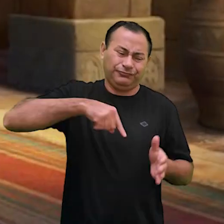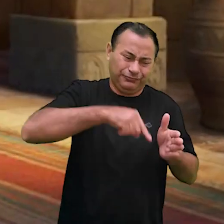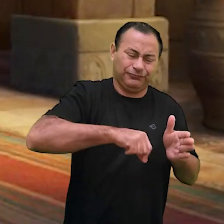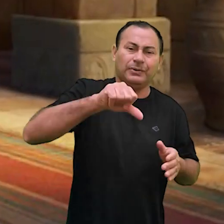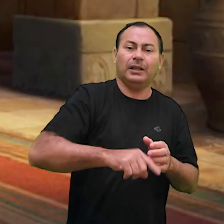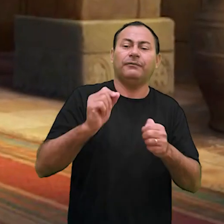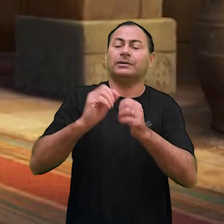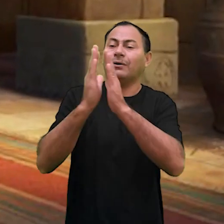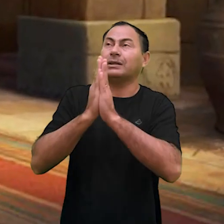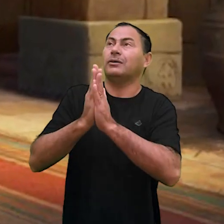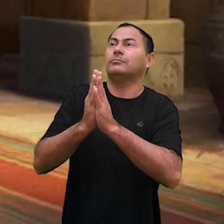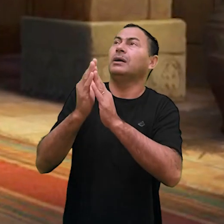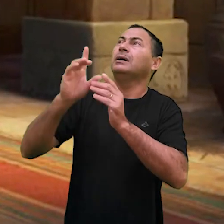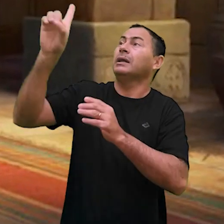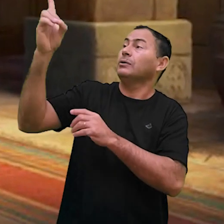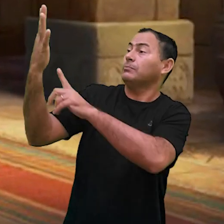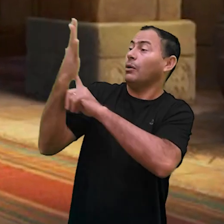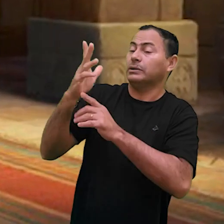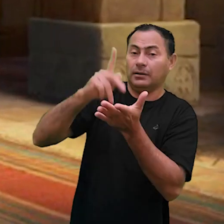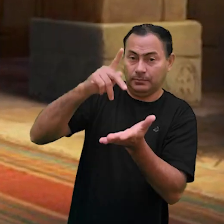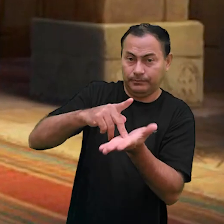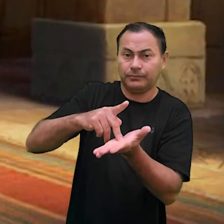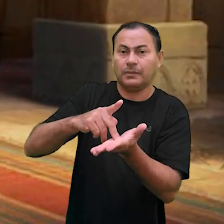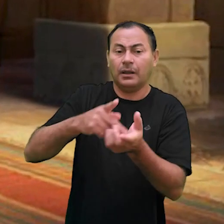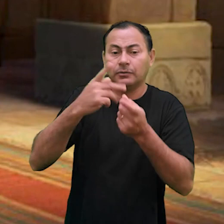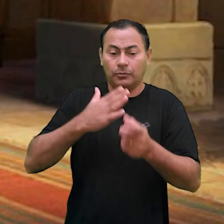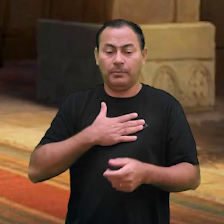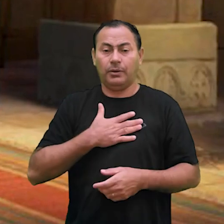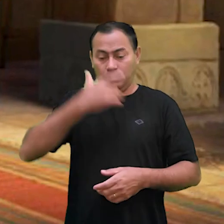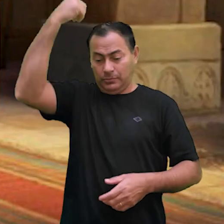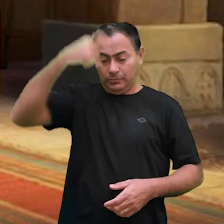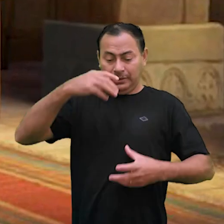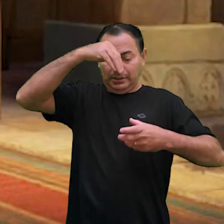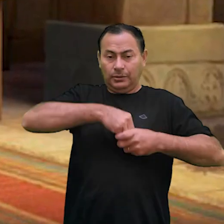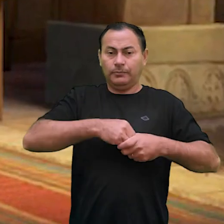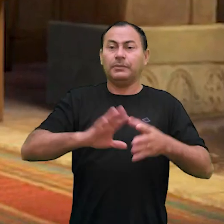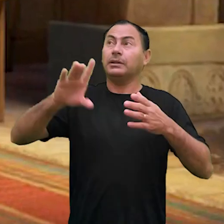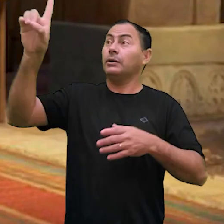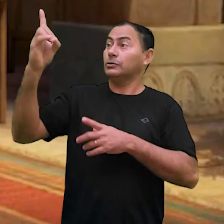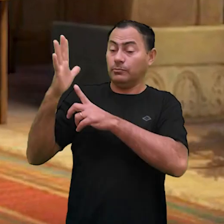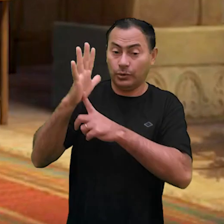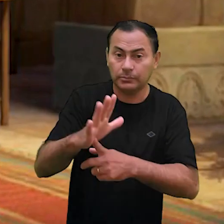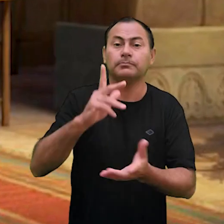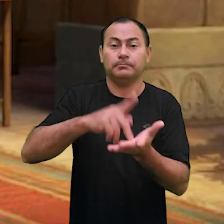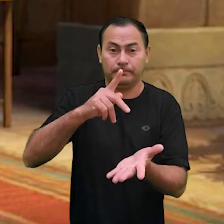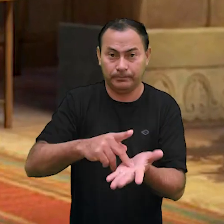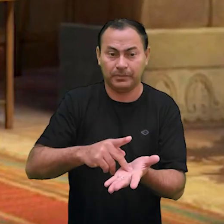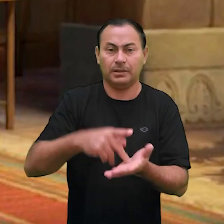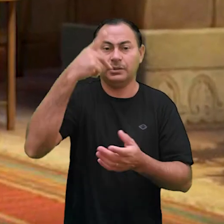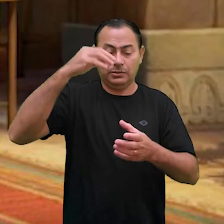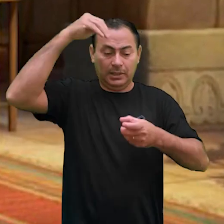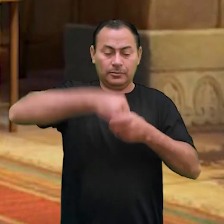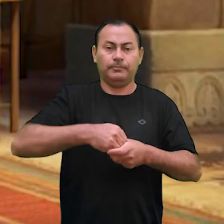sério pecado, ele fez essa importante oração: Deus, mostra-me a verdade a respeito do meu homem interior. Quando